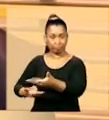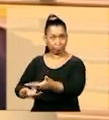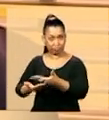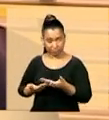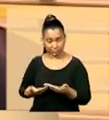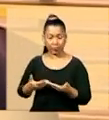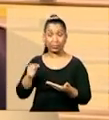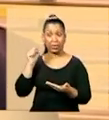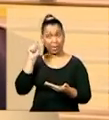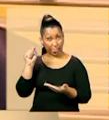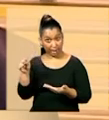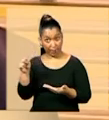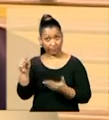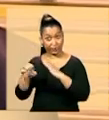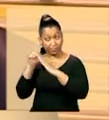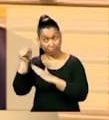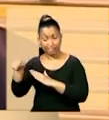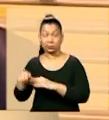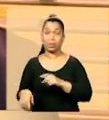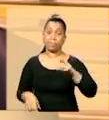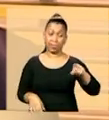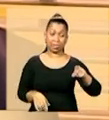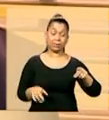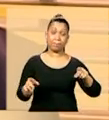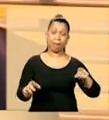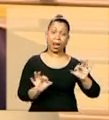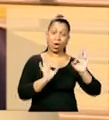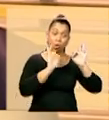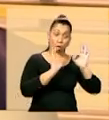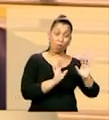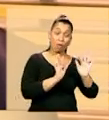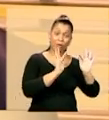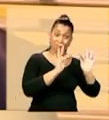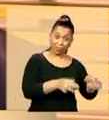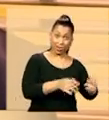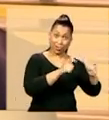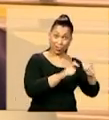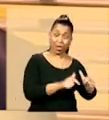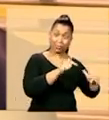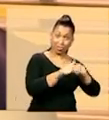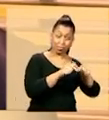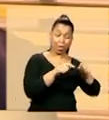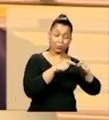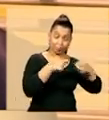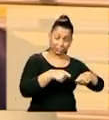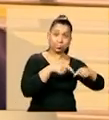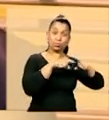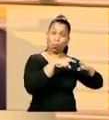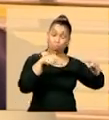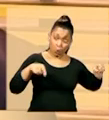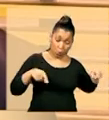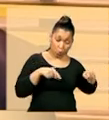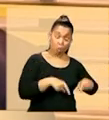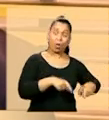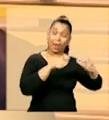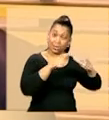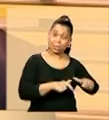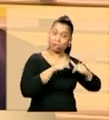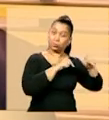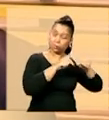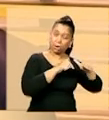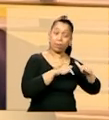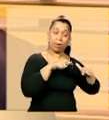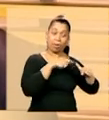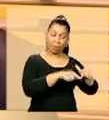programa. Aí da tomadora de serviço, ela também é responsável em oferecer um meio ambiente do trabalho adequado a ele. Então,